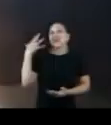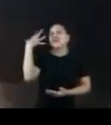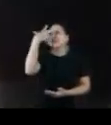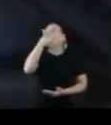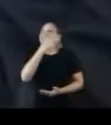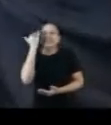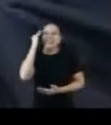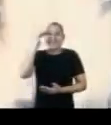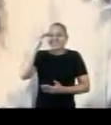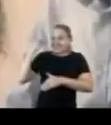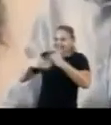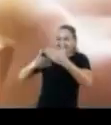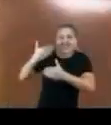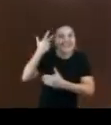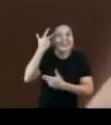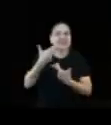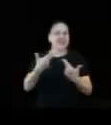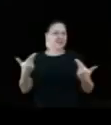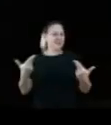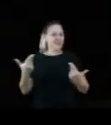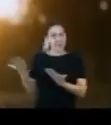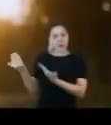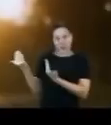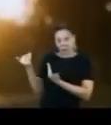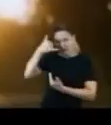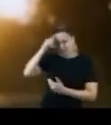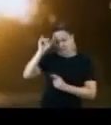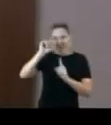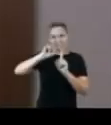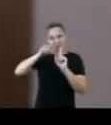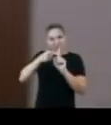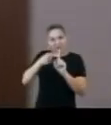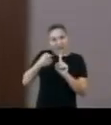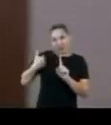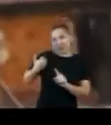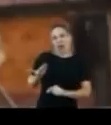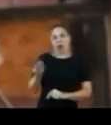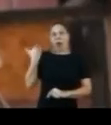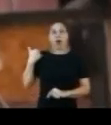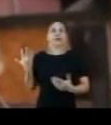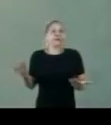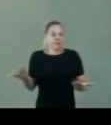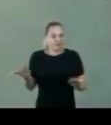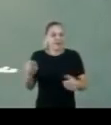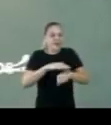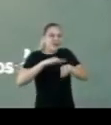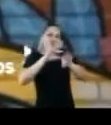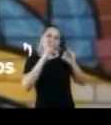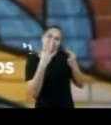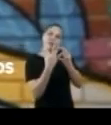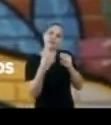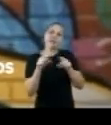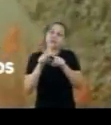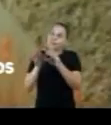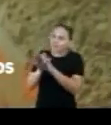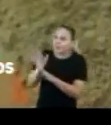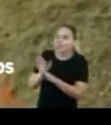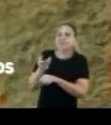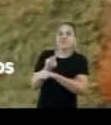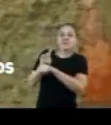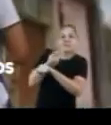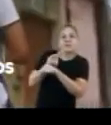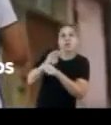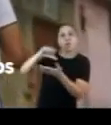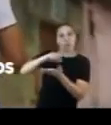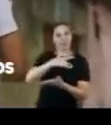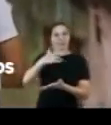bonito é compreender o ritmo natural das coisas. Adolescente, evite a gravidez precoce. Converse com sua família e procure